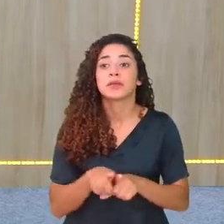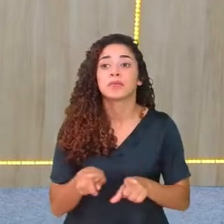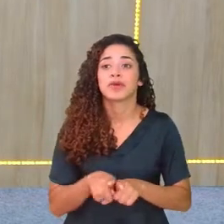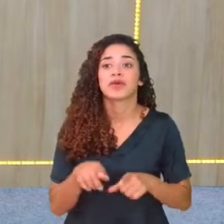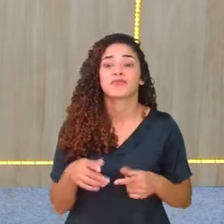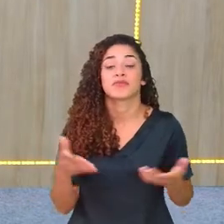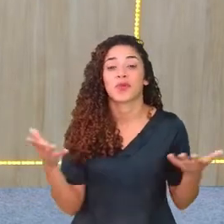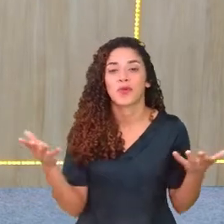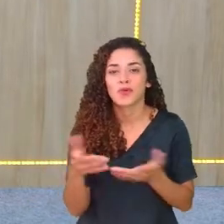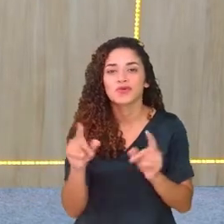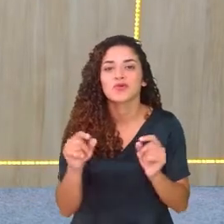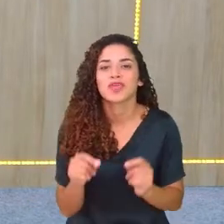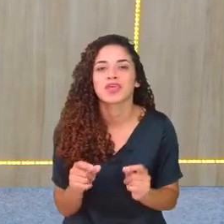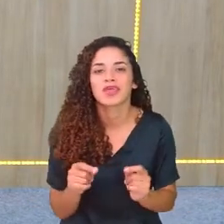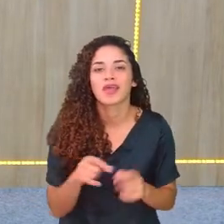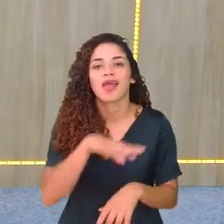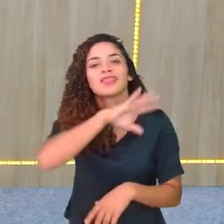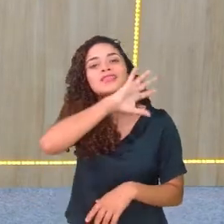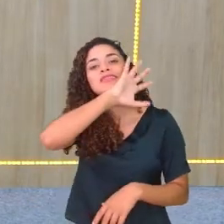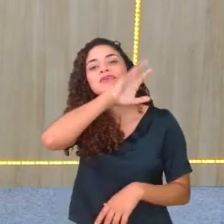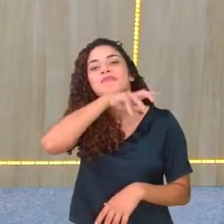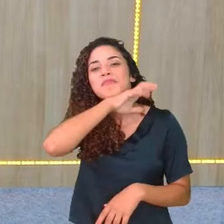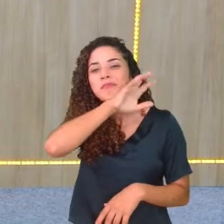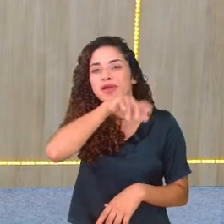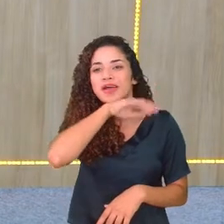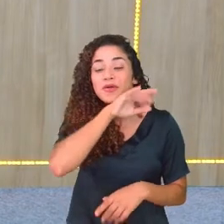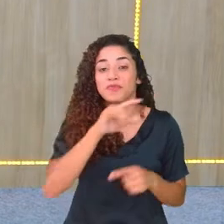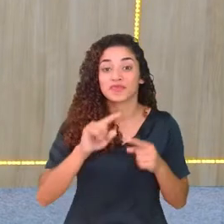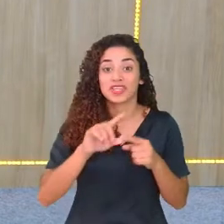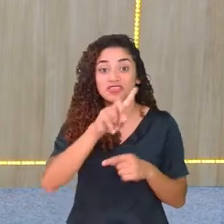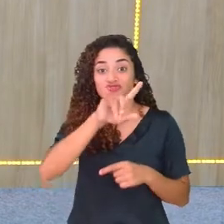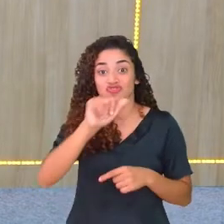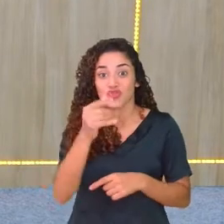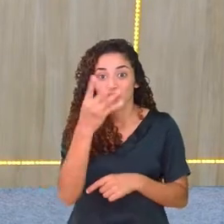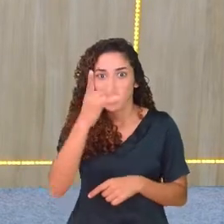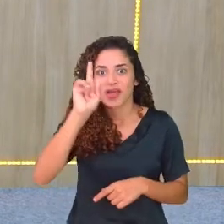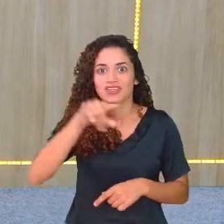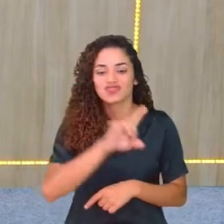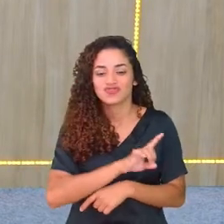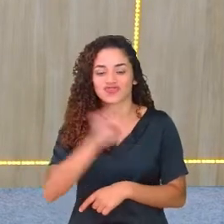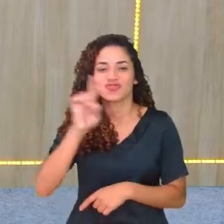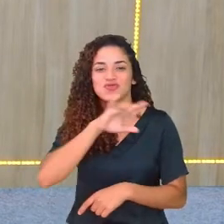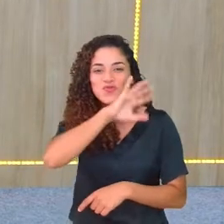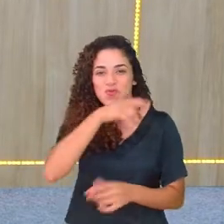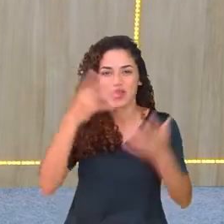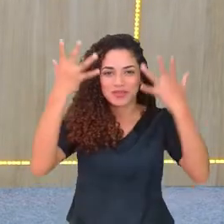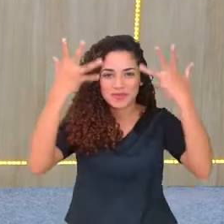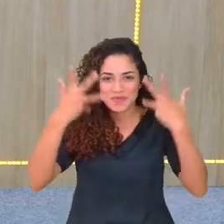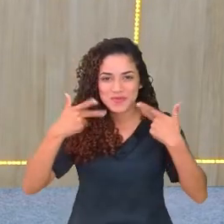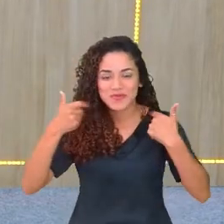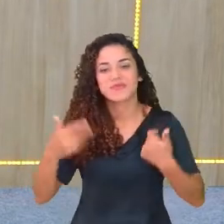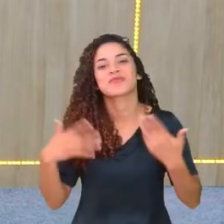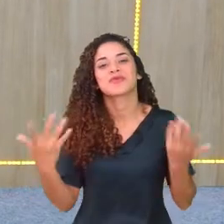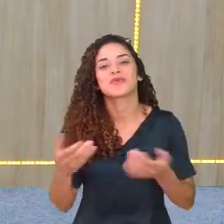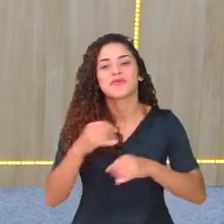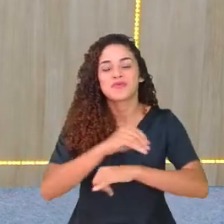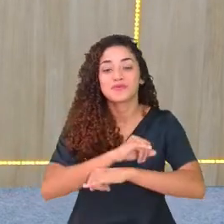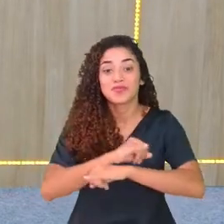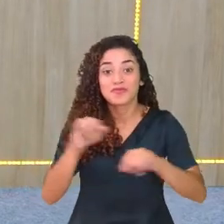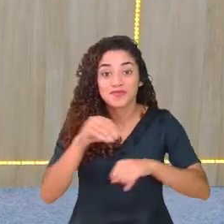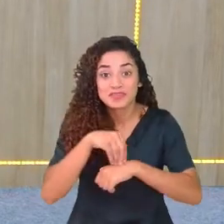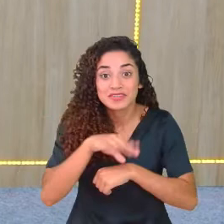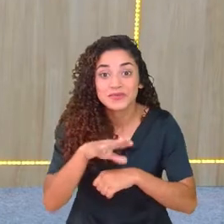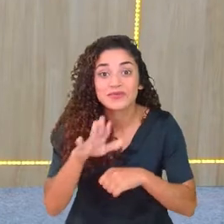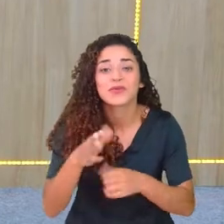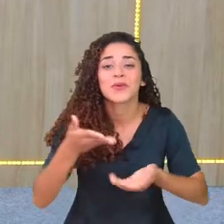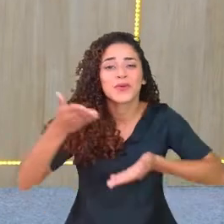hoje aos animais, Próximo dia 4 é o dia dos animais. Então, aí meu recadinho é para dizer a vocês, vamos